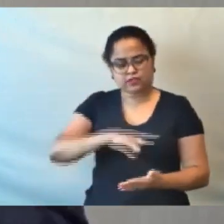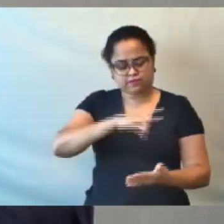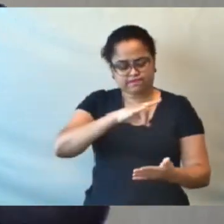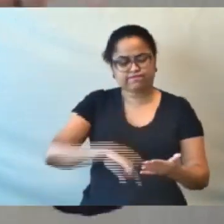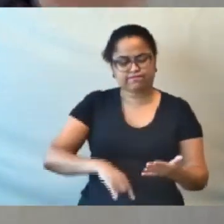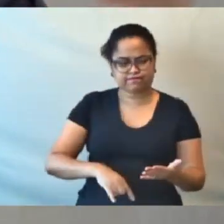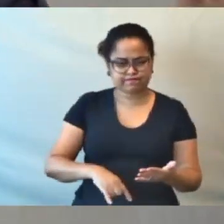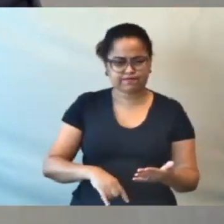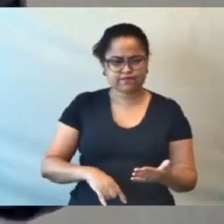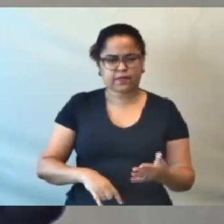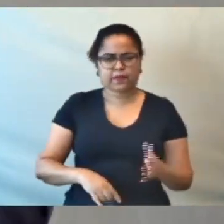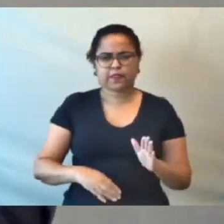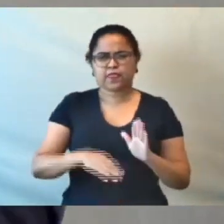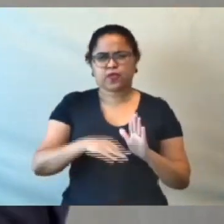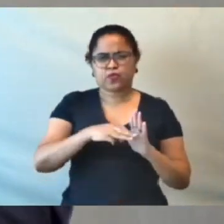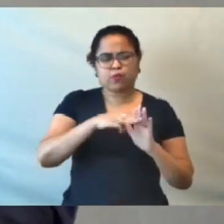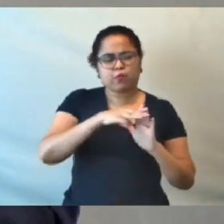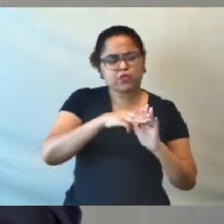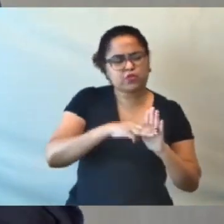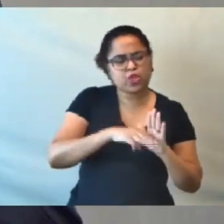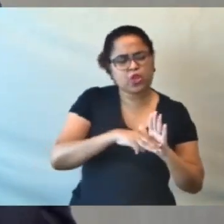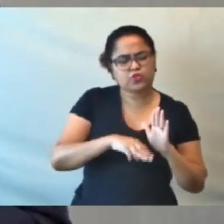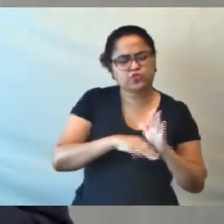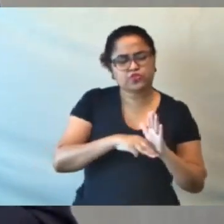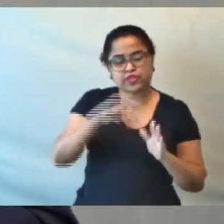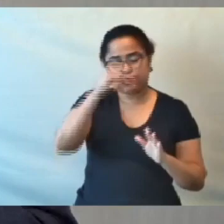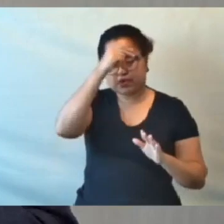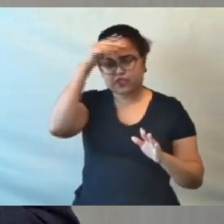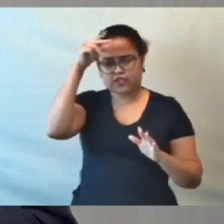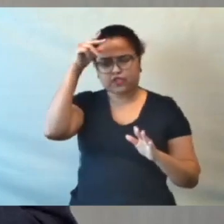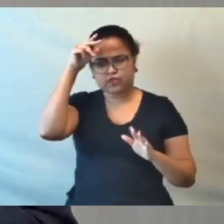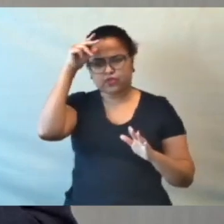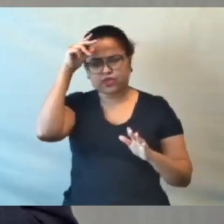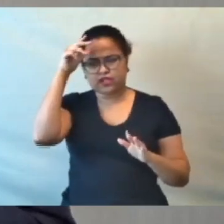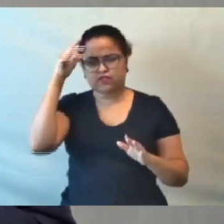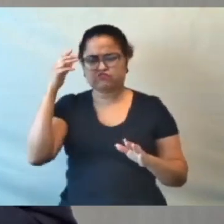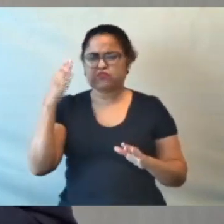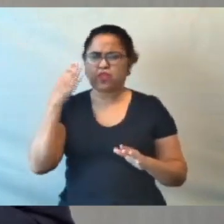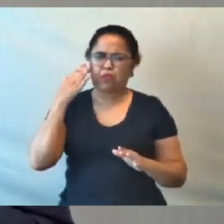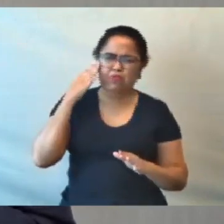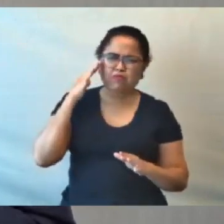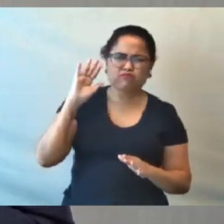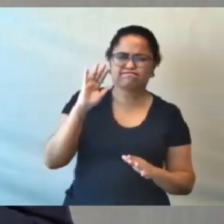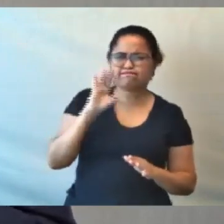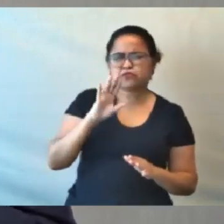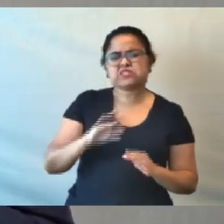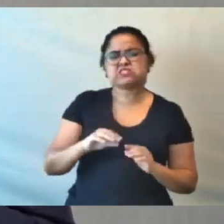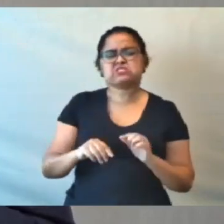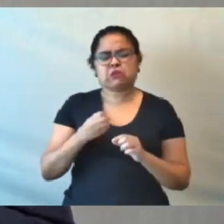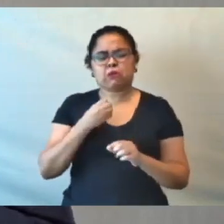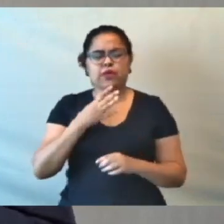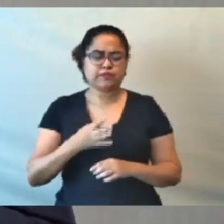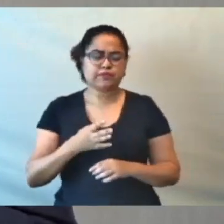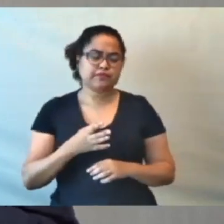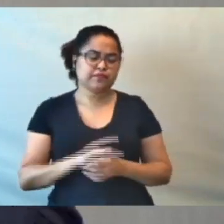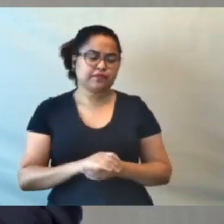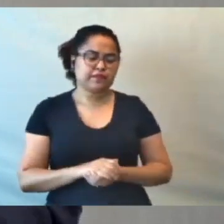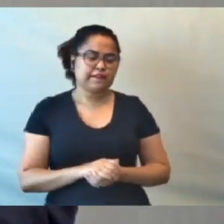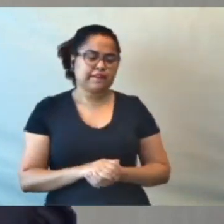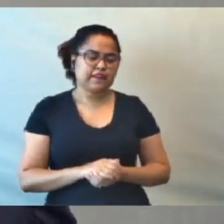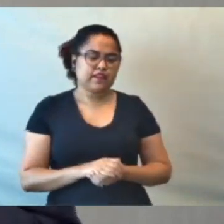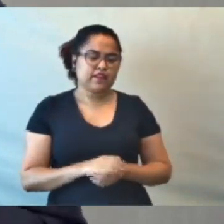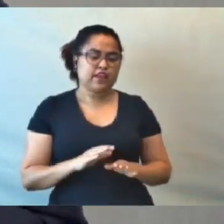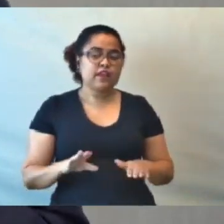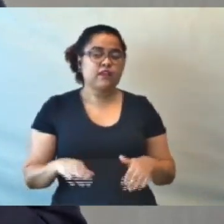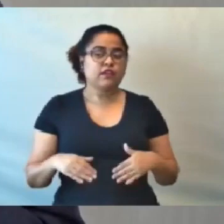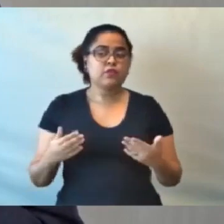a prefeitura ainda não dominava, e automaticamente, em quando foi se dada esse